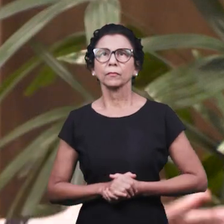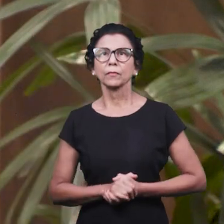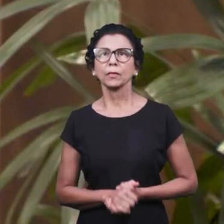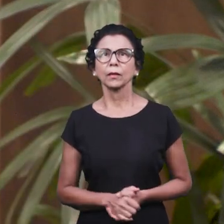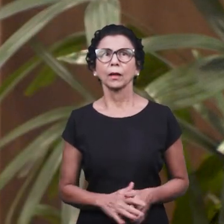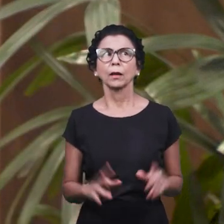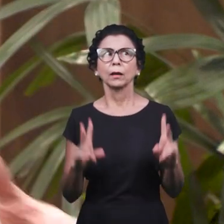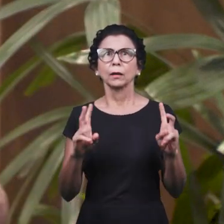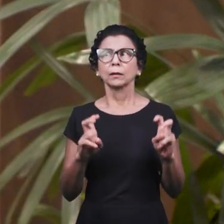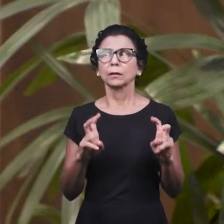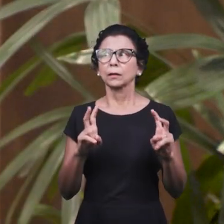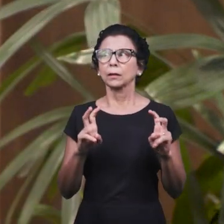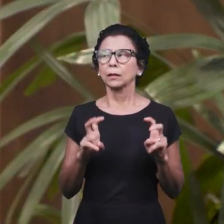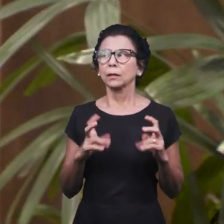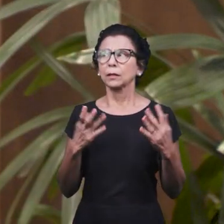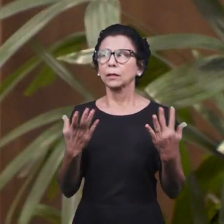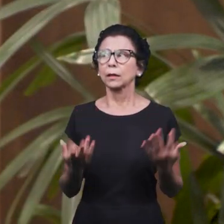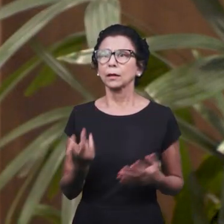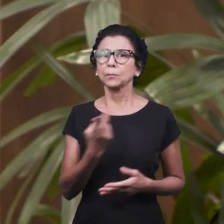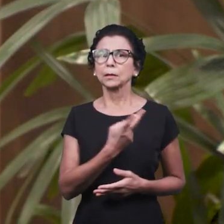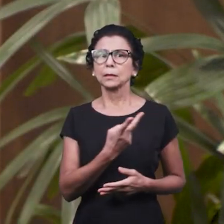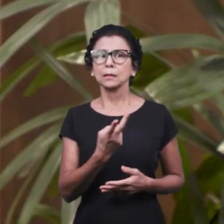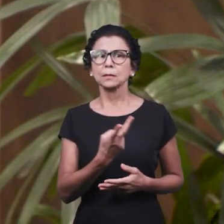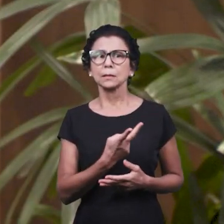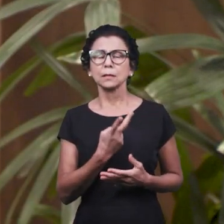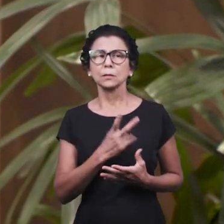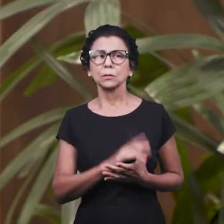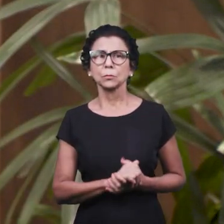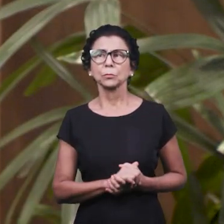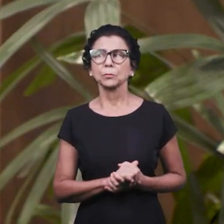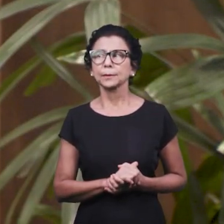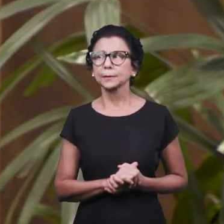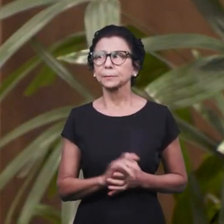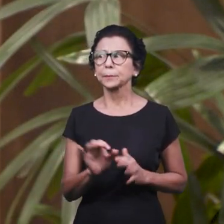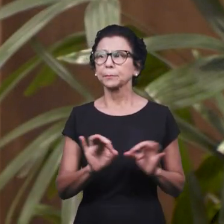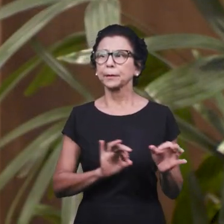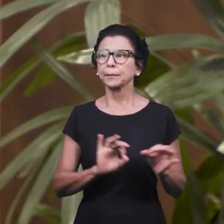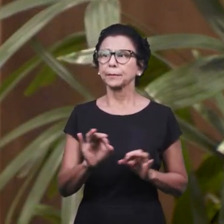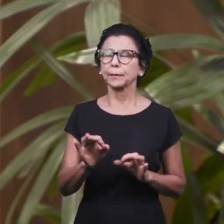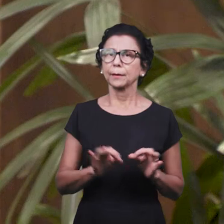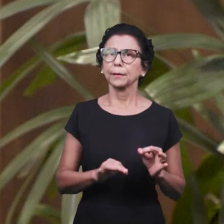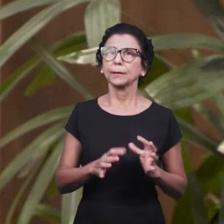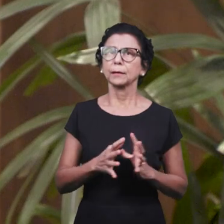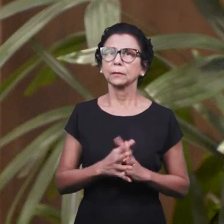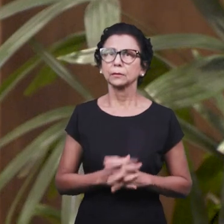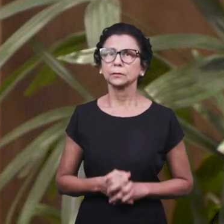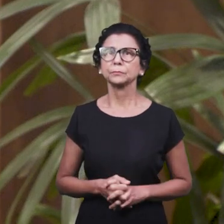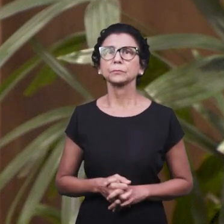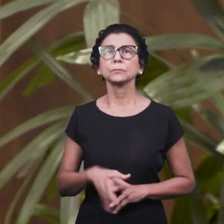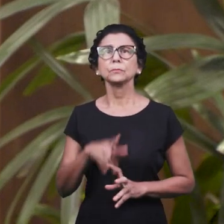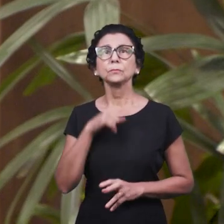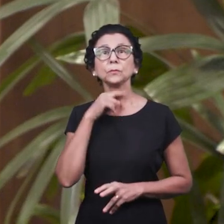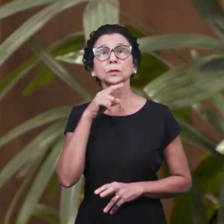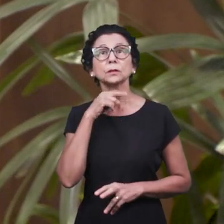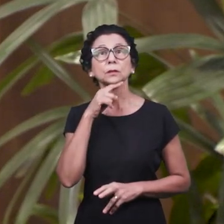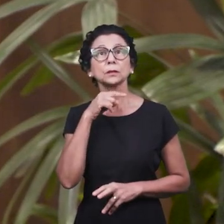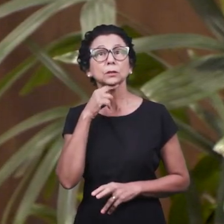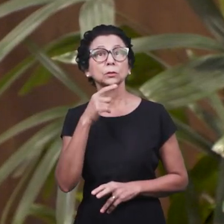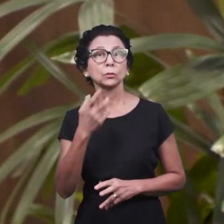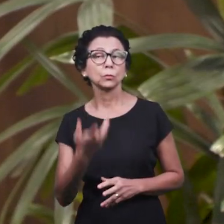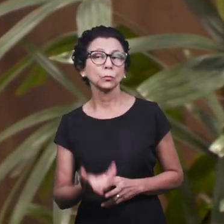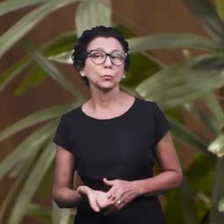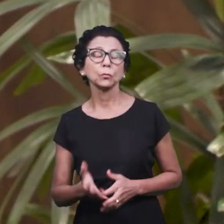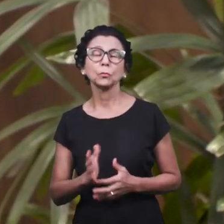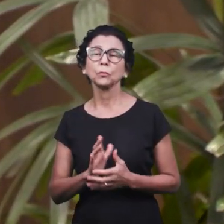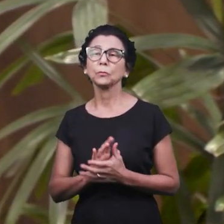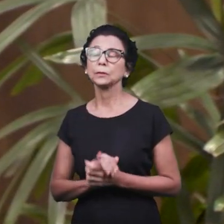tema é esse que Fernanda e Kézia... Que coragem, não né? é? E aí, são muitas dúvidas, Marlene, sobre o